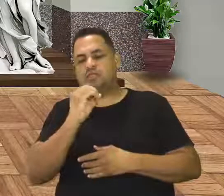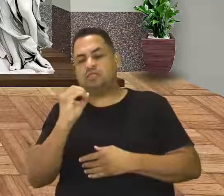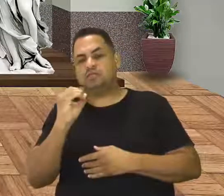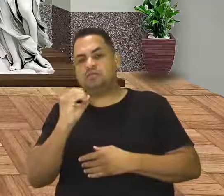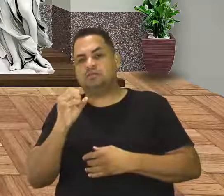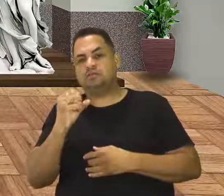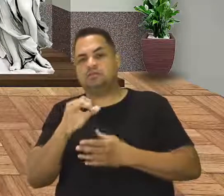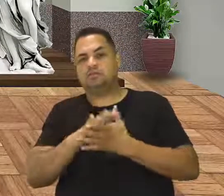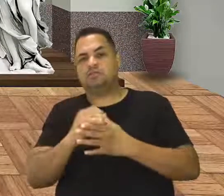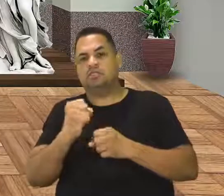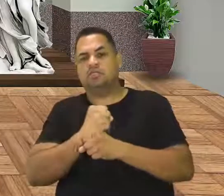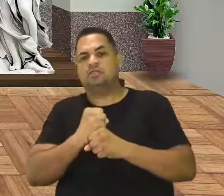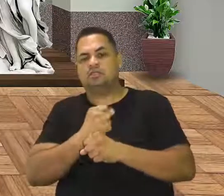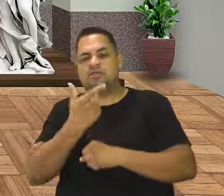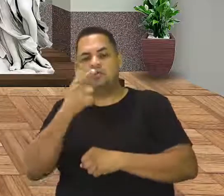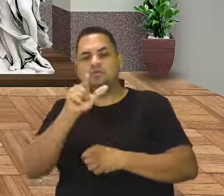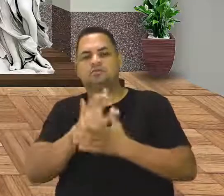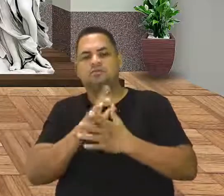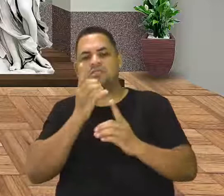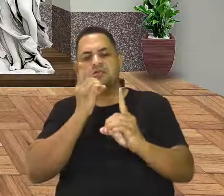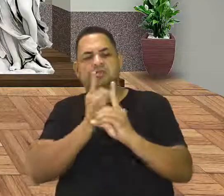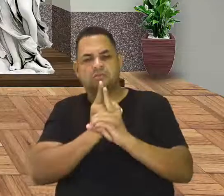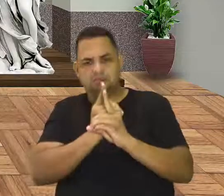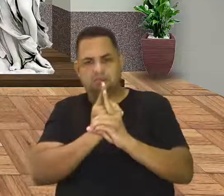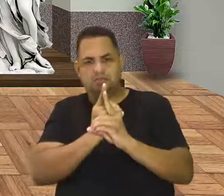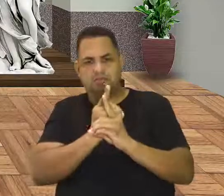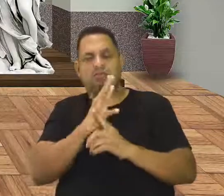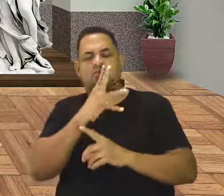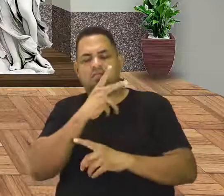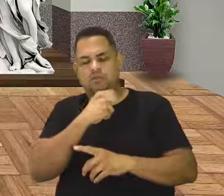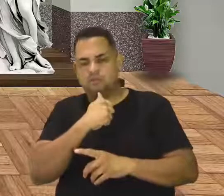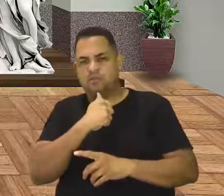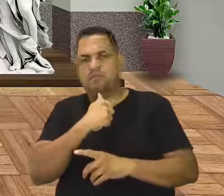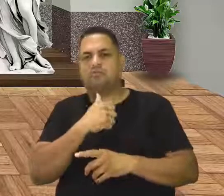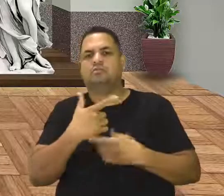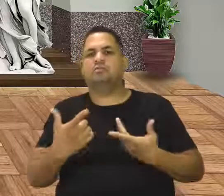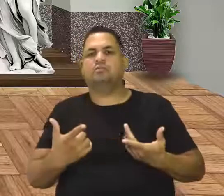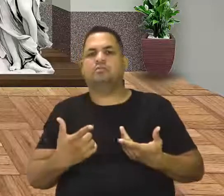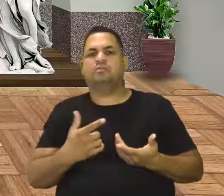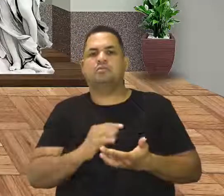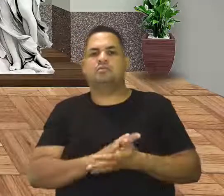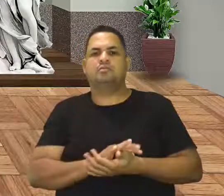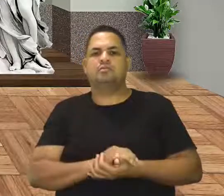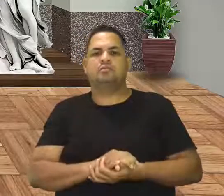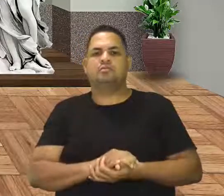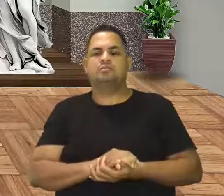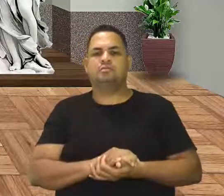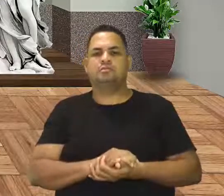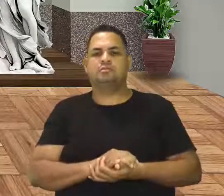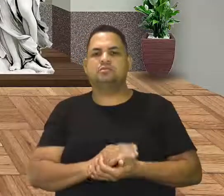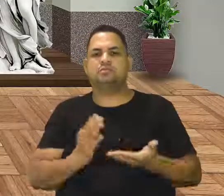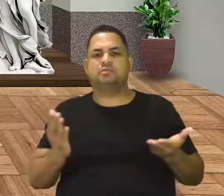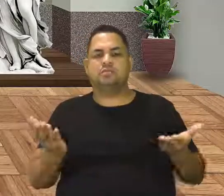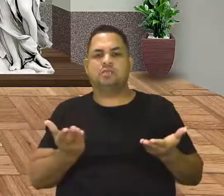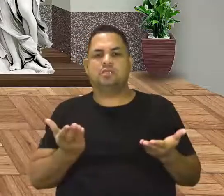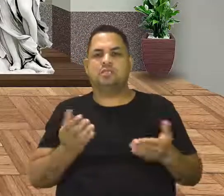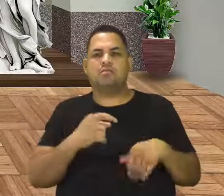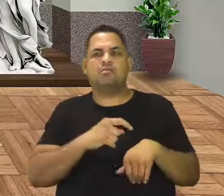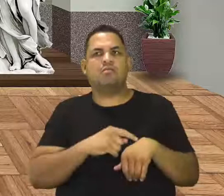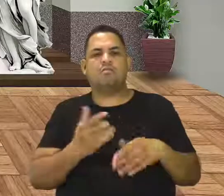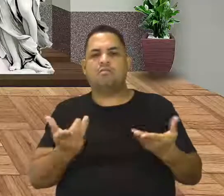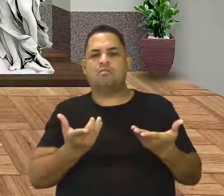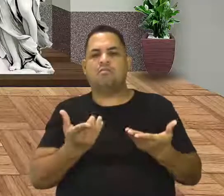atentado os cara conseguir encontrar Demorou da exames de Mouro e recentemente o